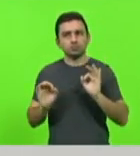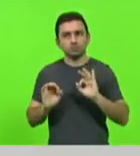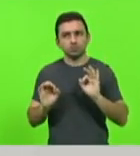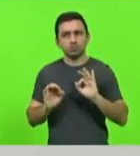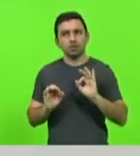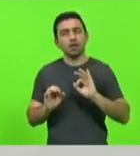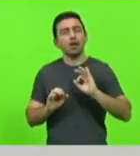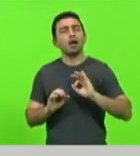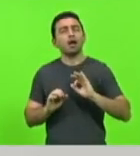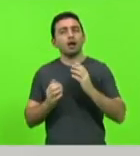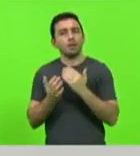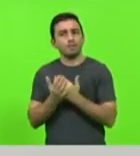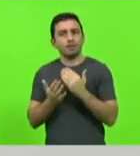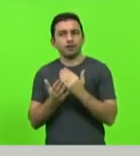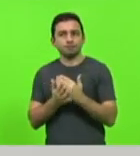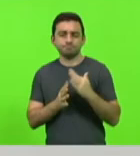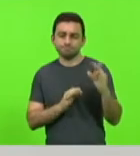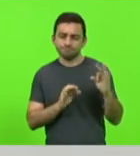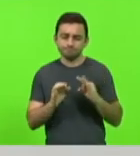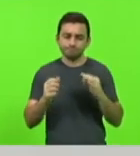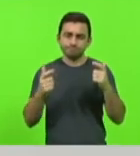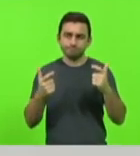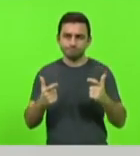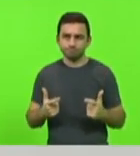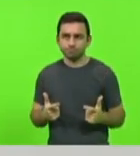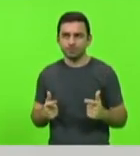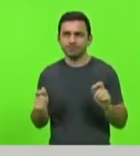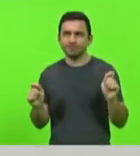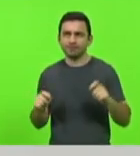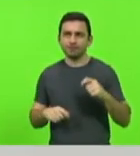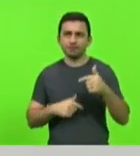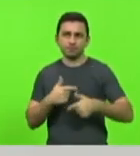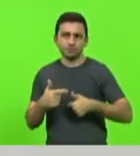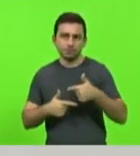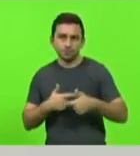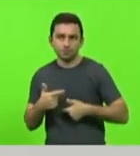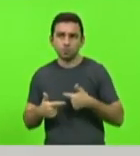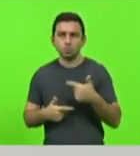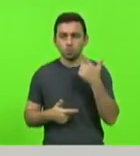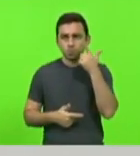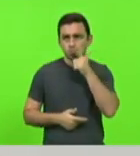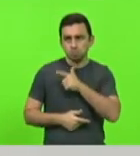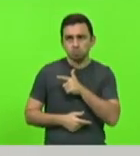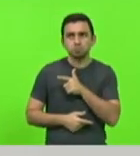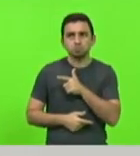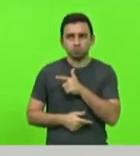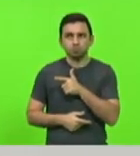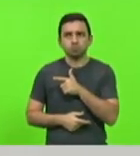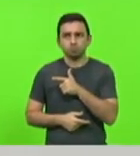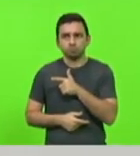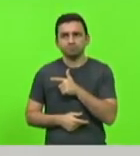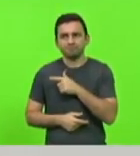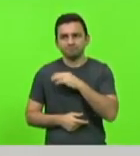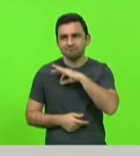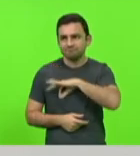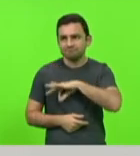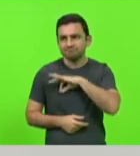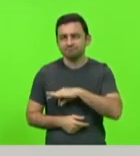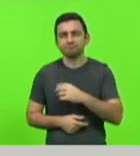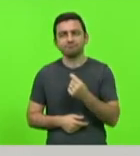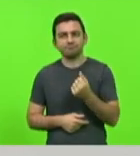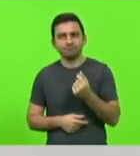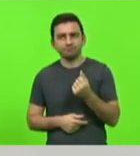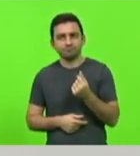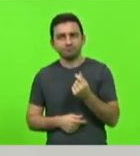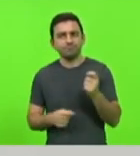de preparar o ambiente para que elas possam trabalhar e ganhar o seu recurso, o seu dinheiro, que